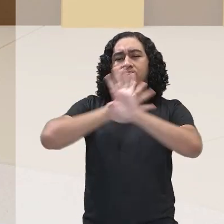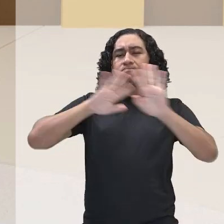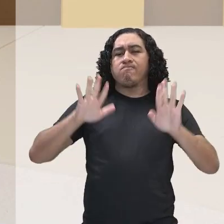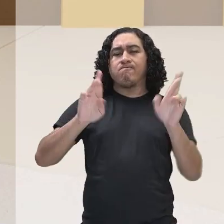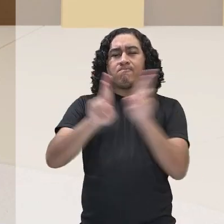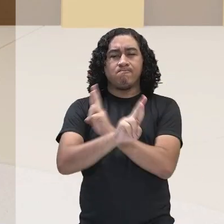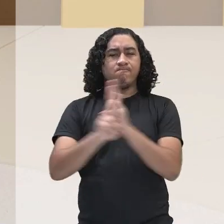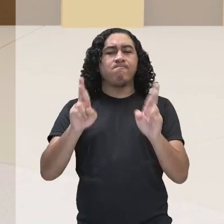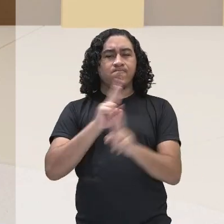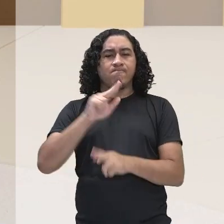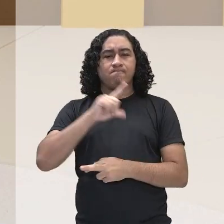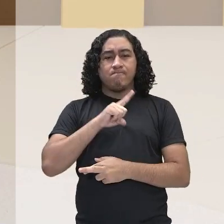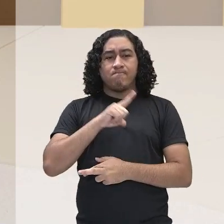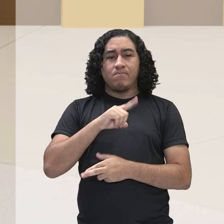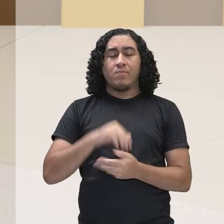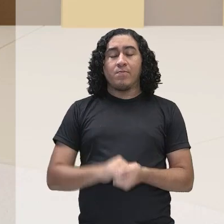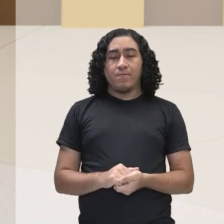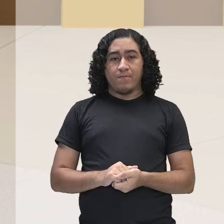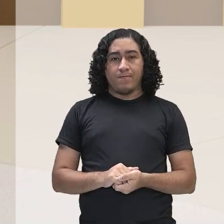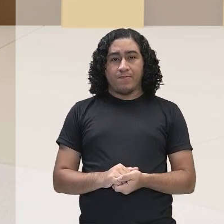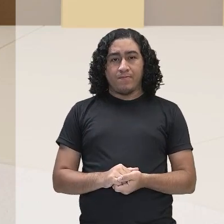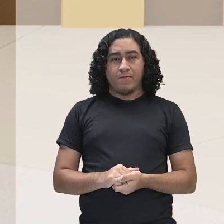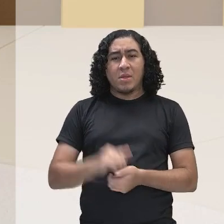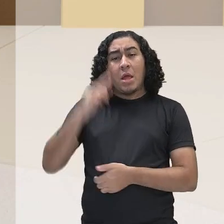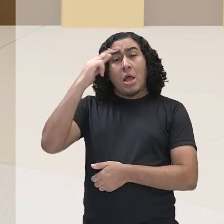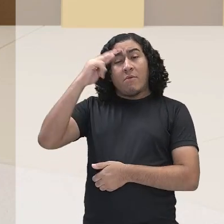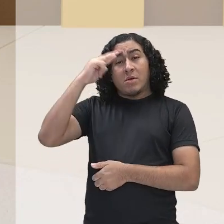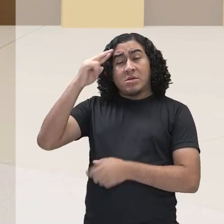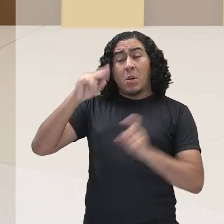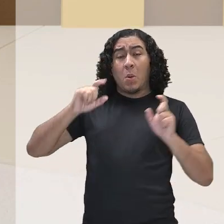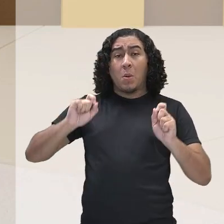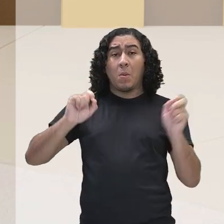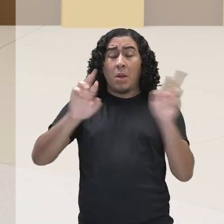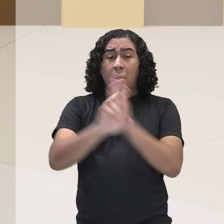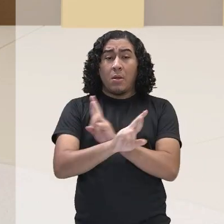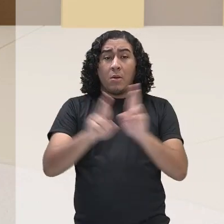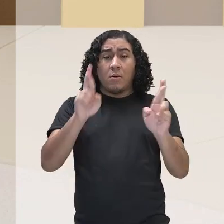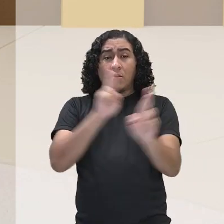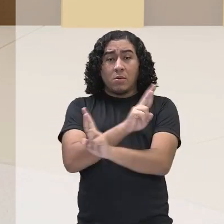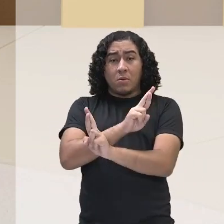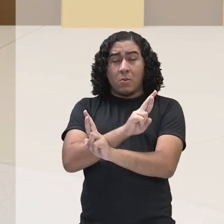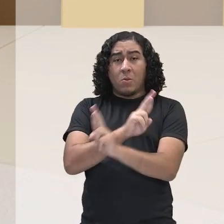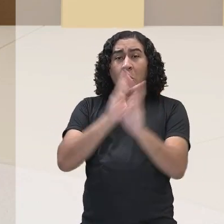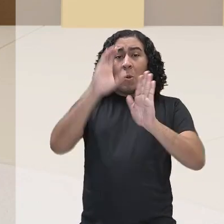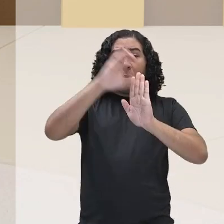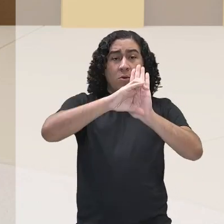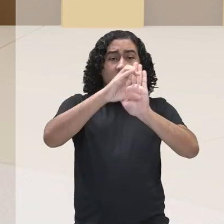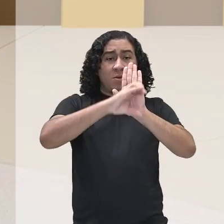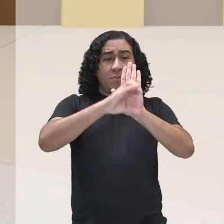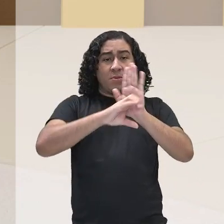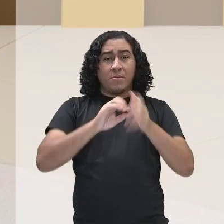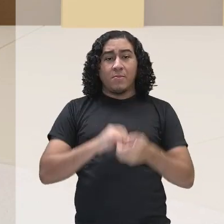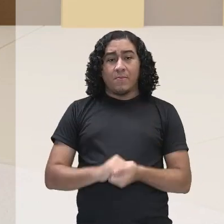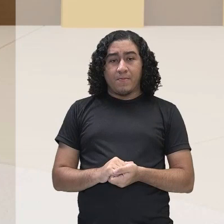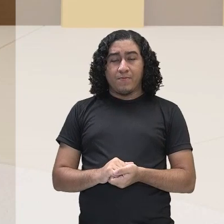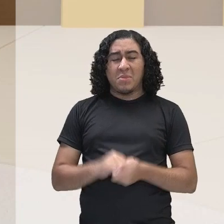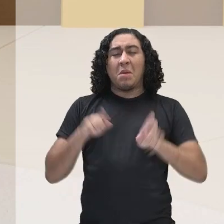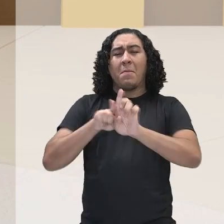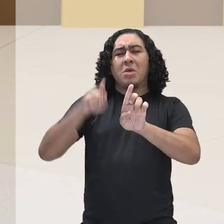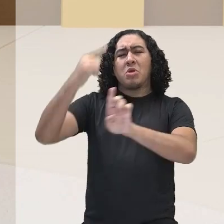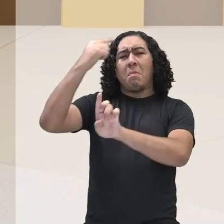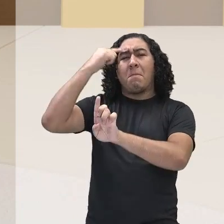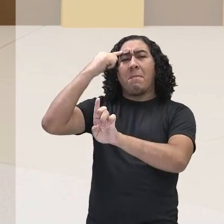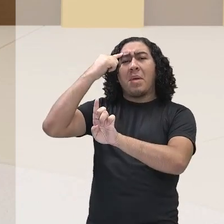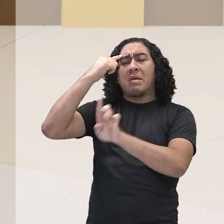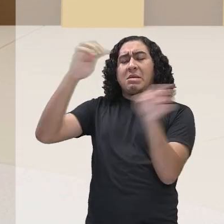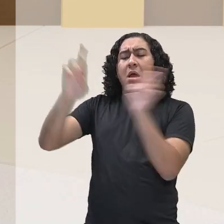que existe, né? Fazendo uma reflexão sobre a relação entre conceitos. Mas não há como nós pensarmos nessa